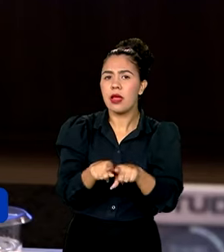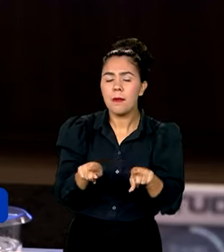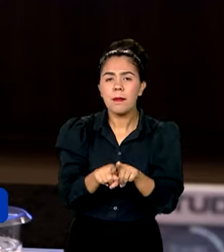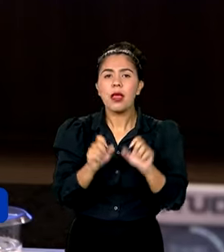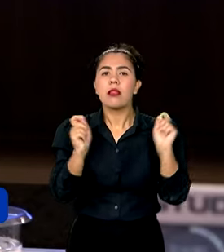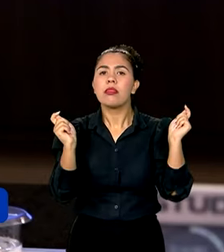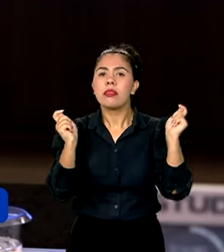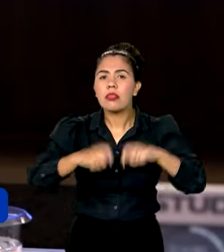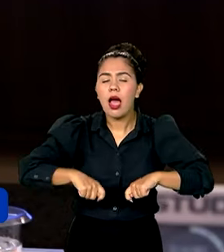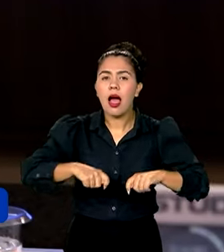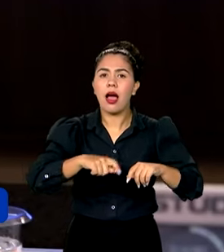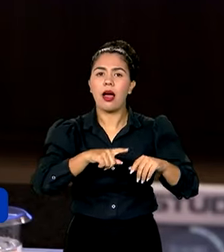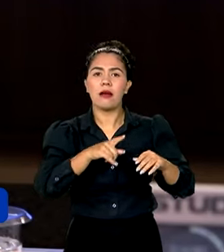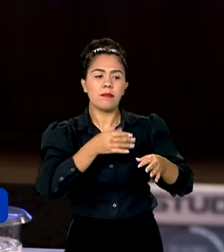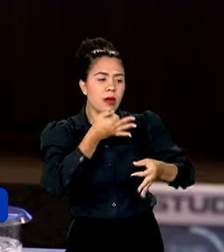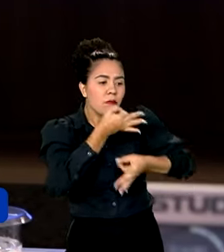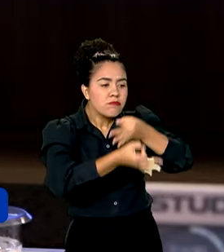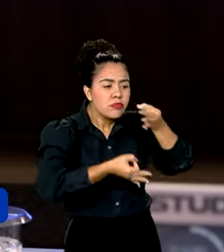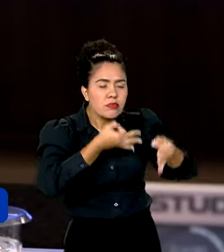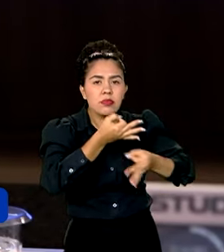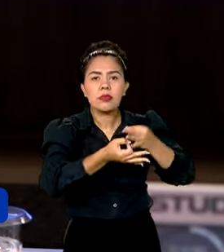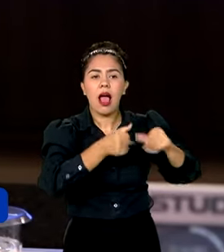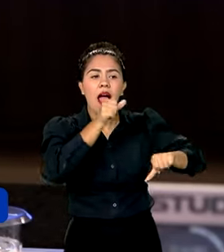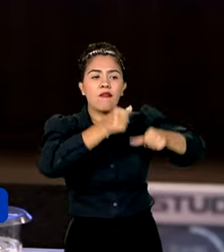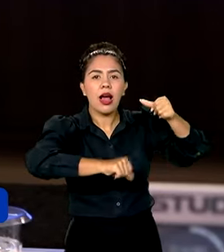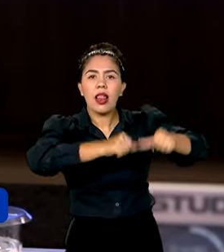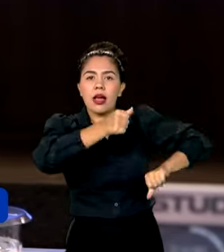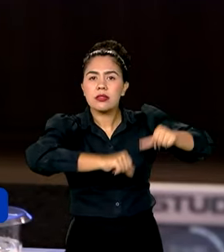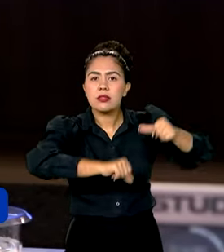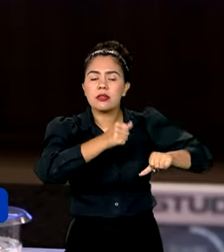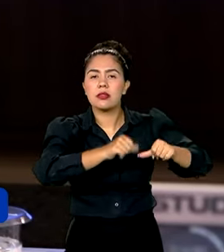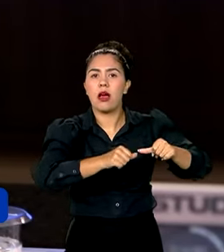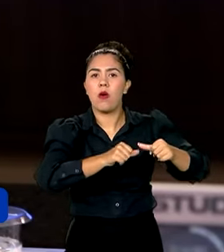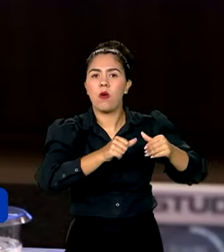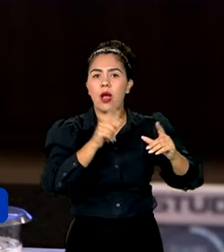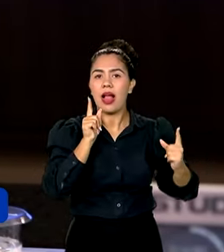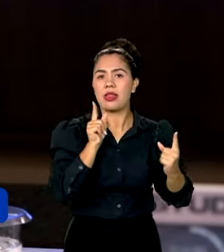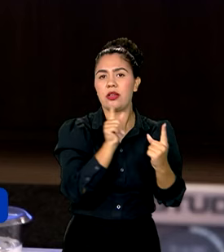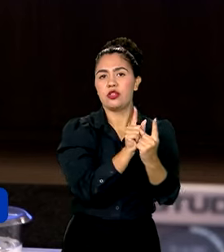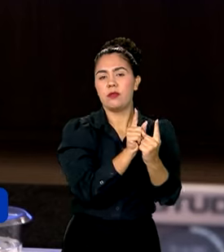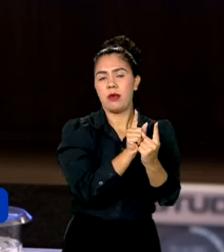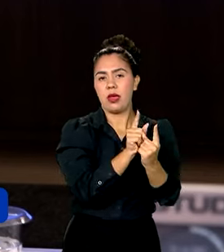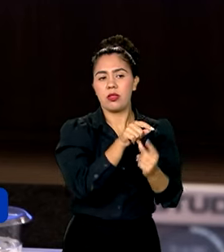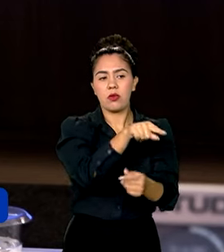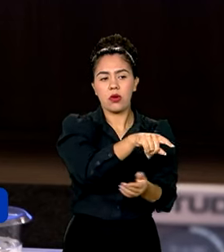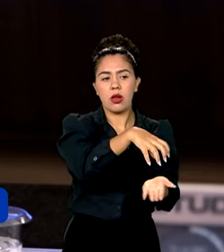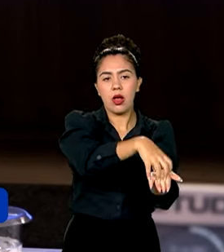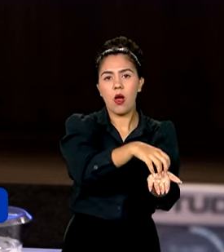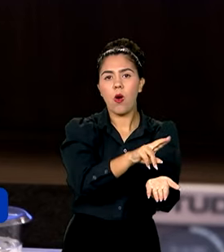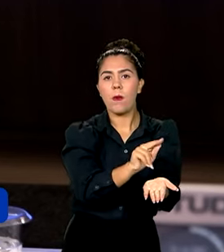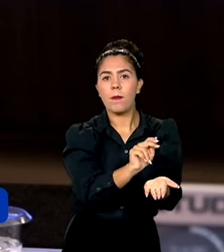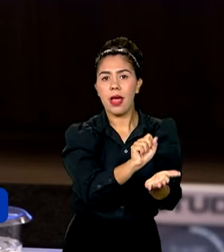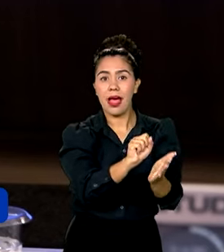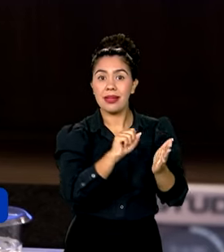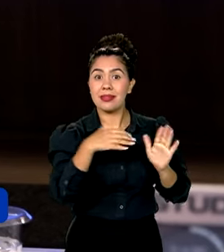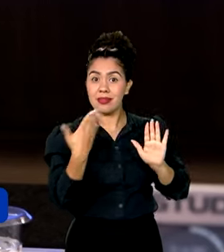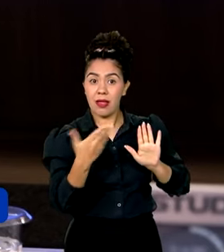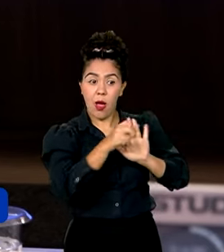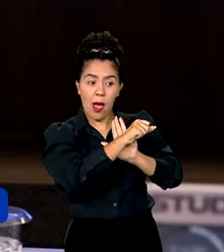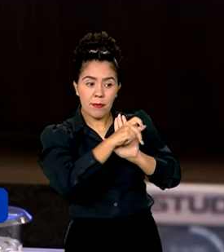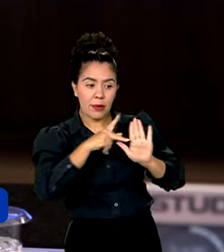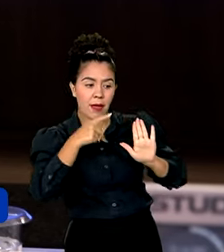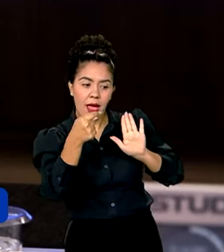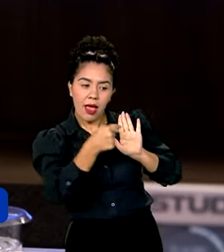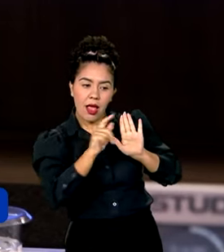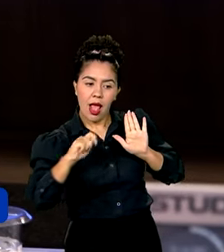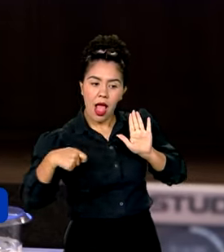avaliar o atendimento na unidade básica de saúde então ele é o nosso canal com a brasileira com o